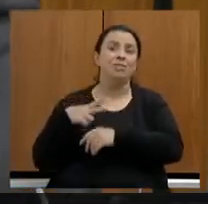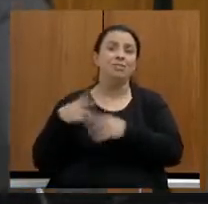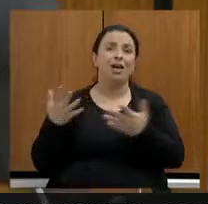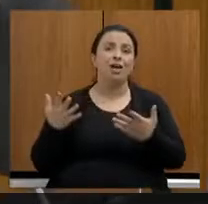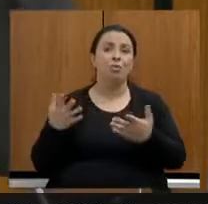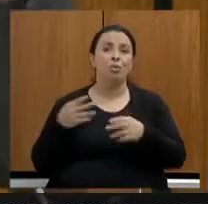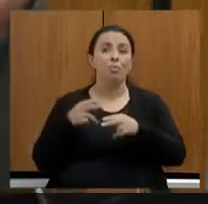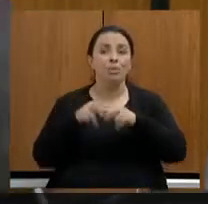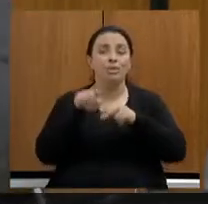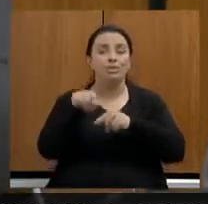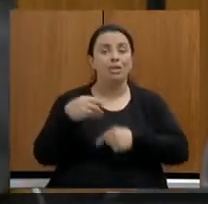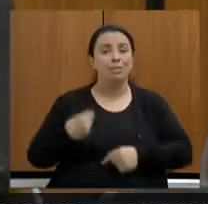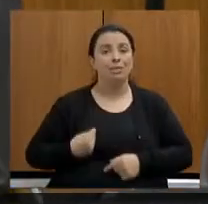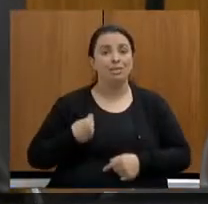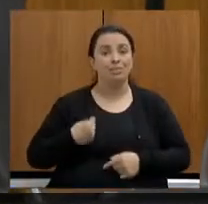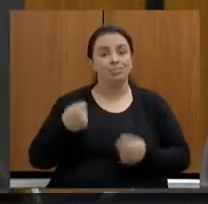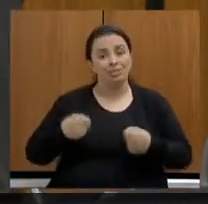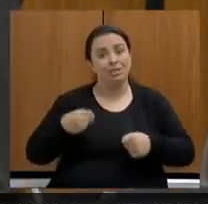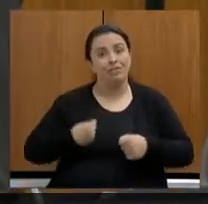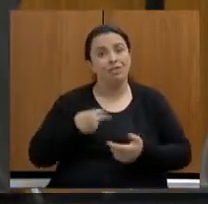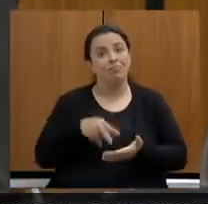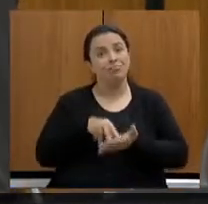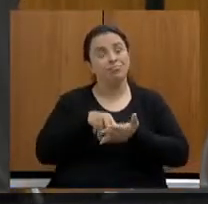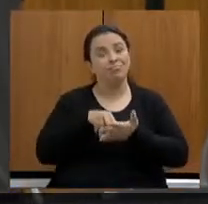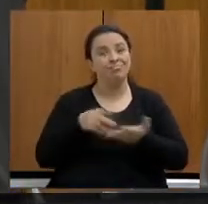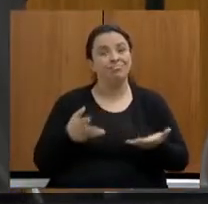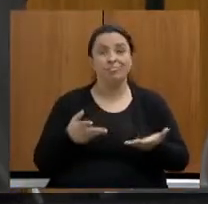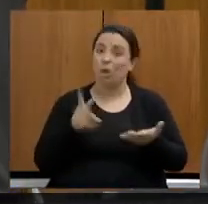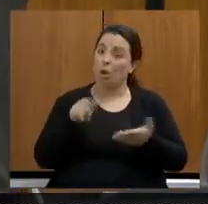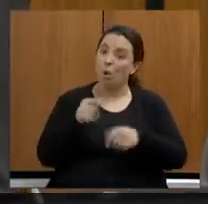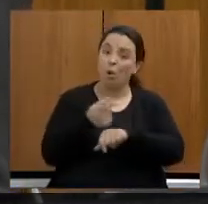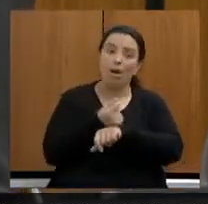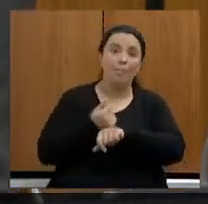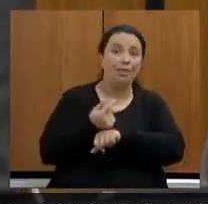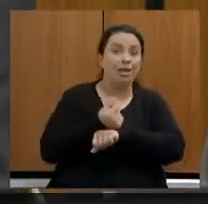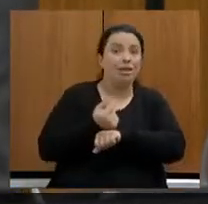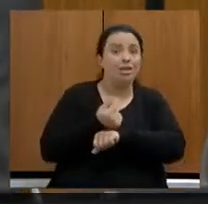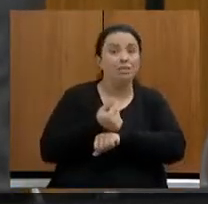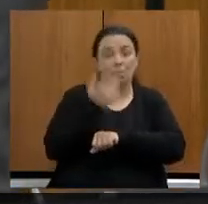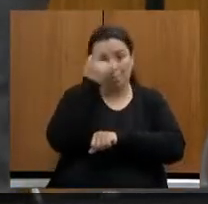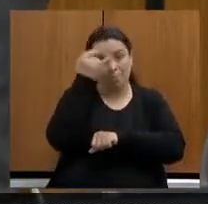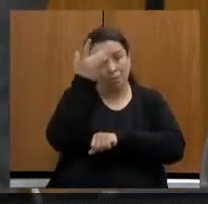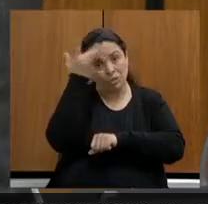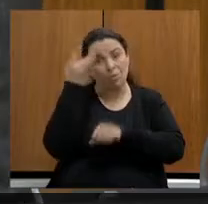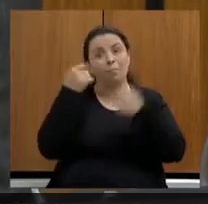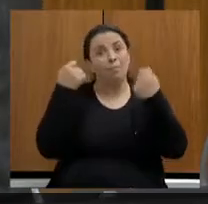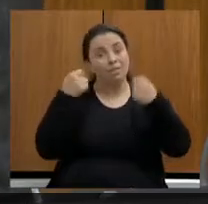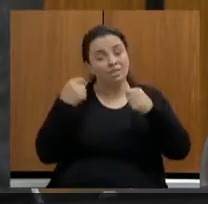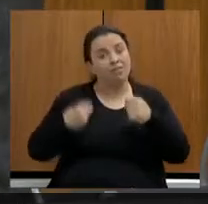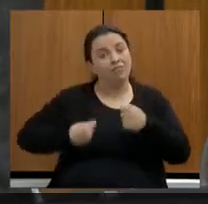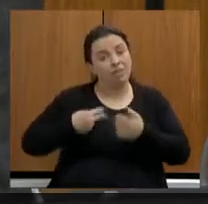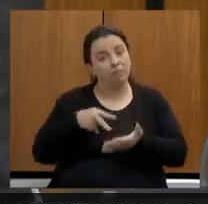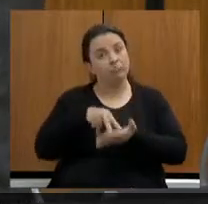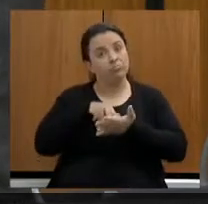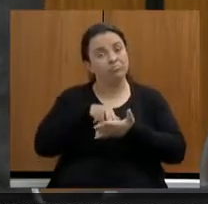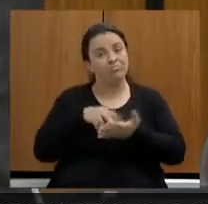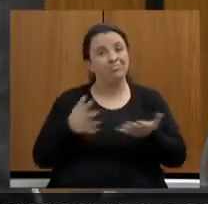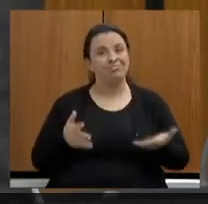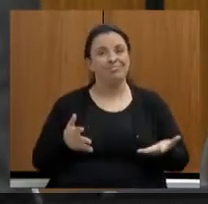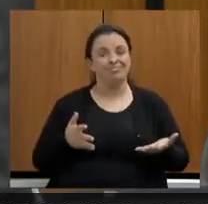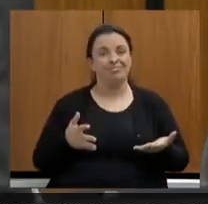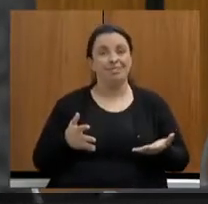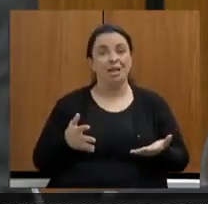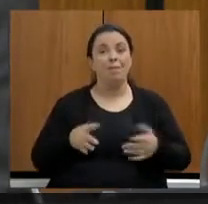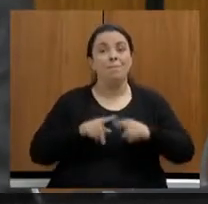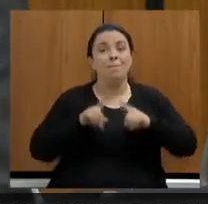que o capitalismo ele é selvagem da pessoa precisa sobrevivência ela precisa que eu tempo integral a unimontes